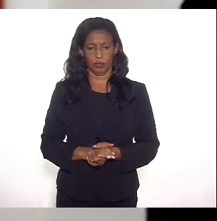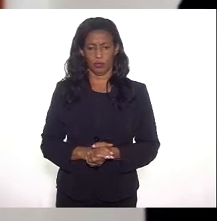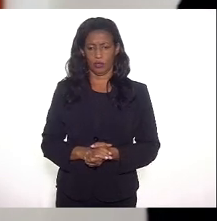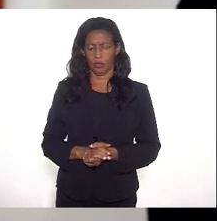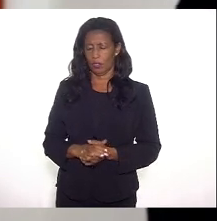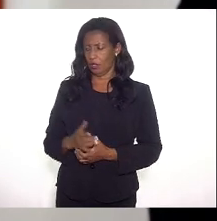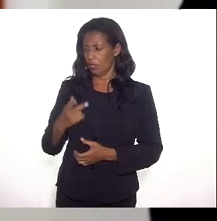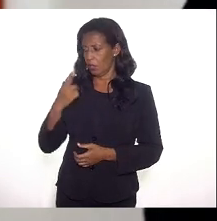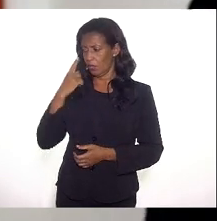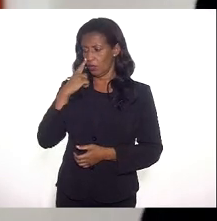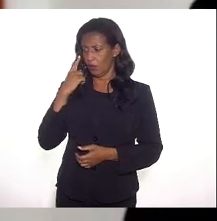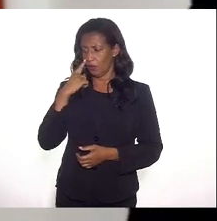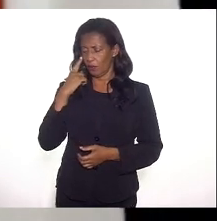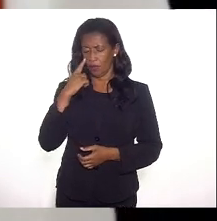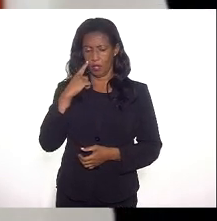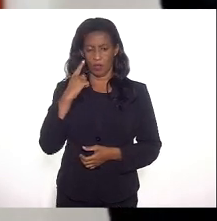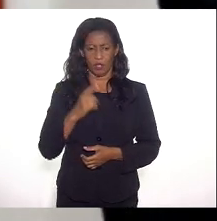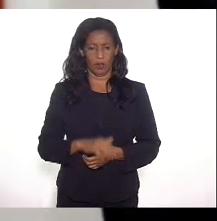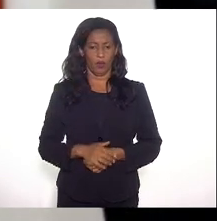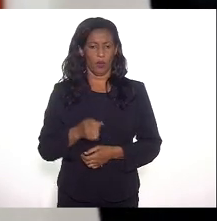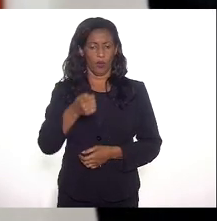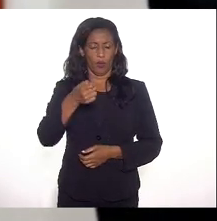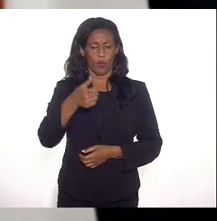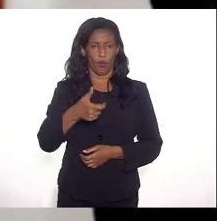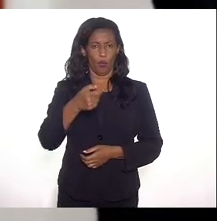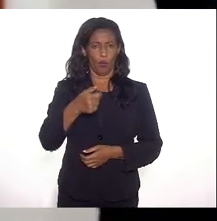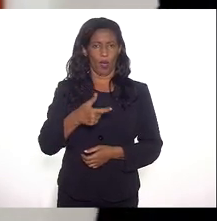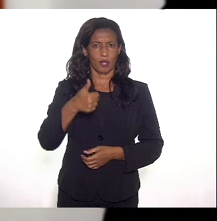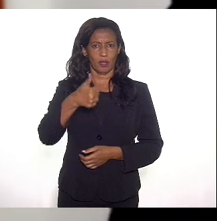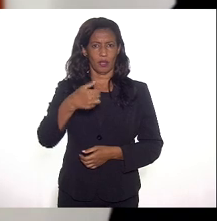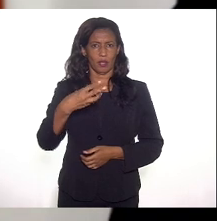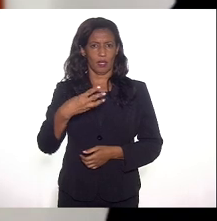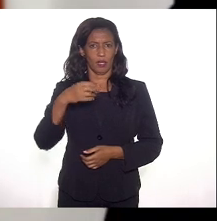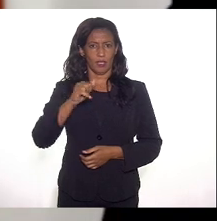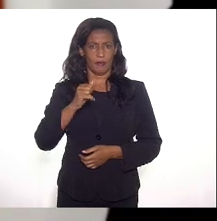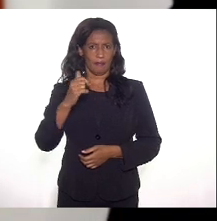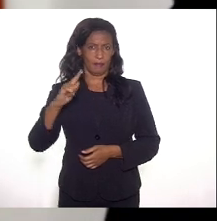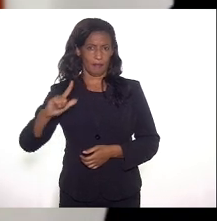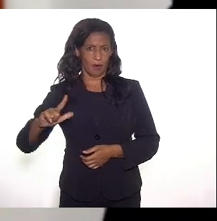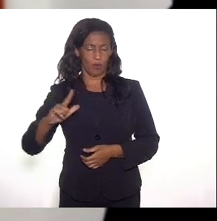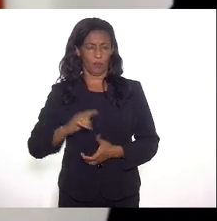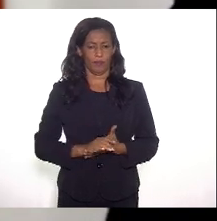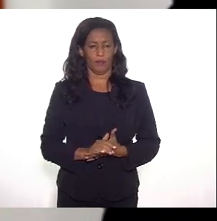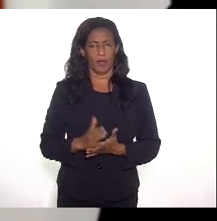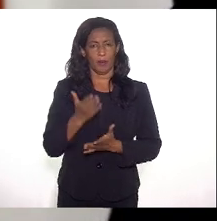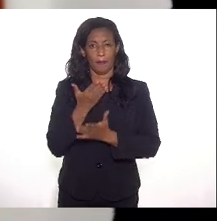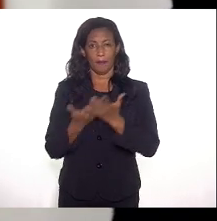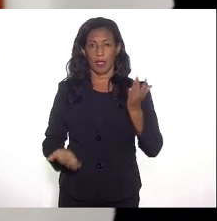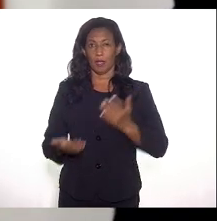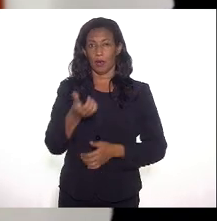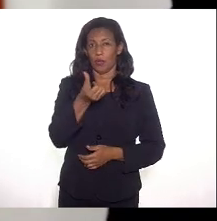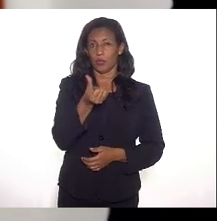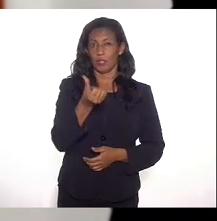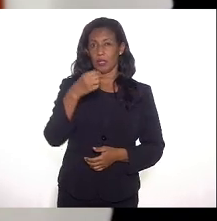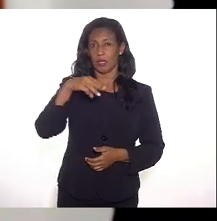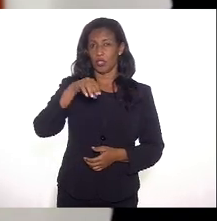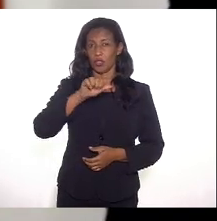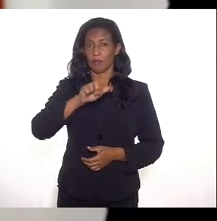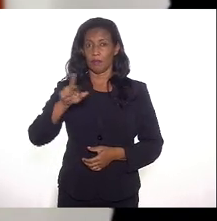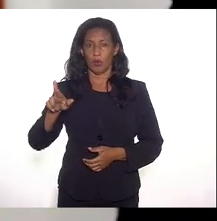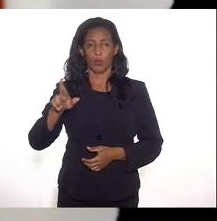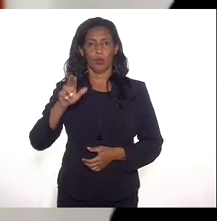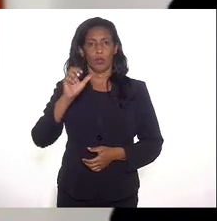pandemia para dezembro, para quase 13 mil. Perdeu-se aí 6 mil